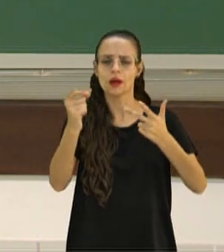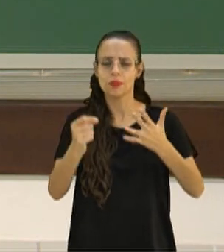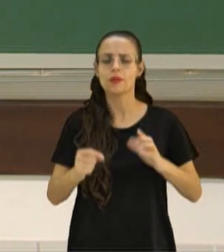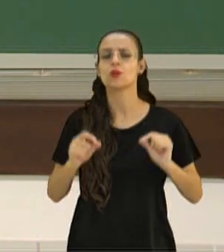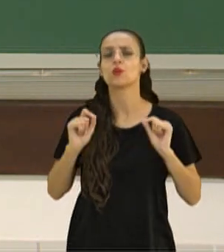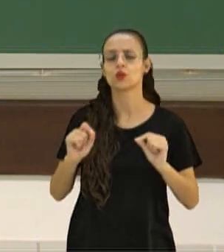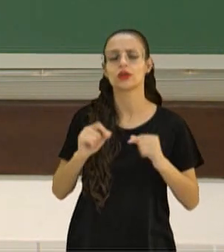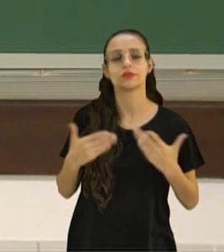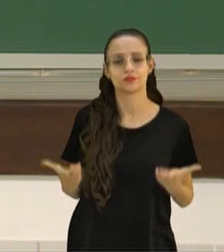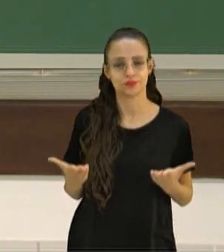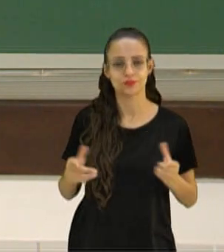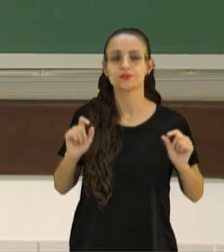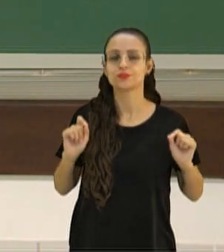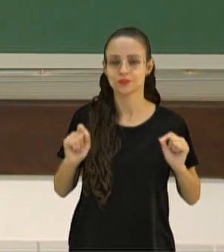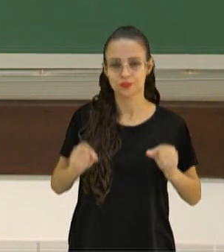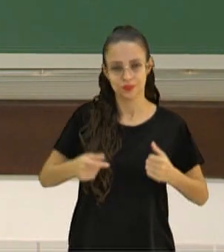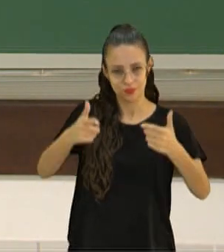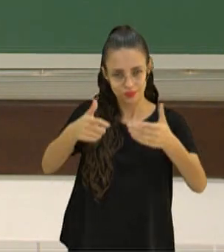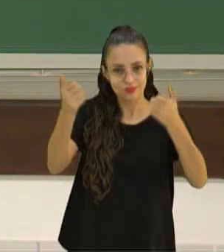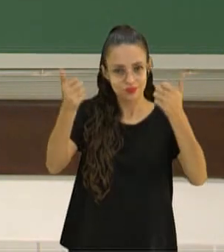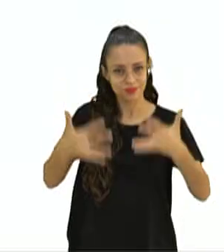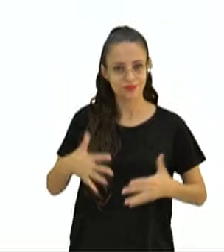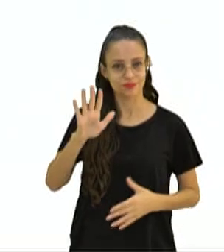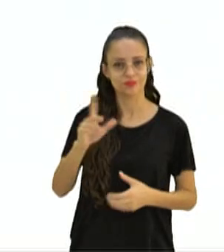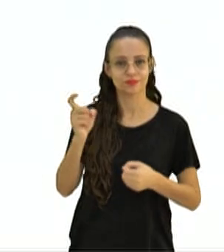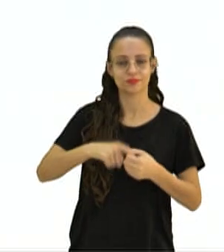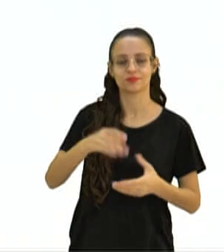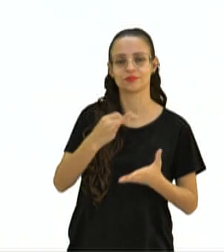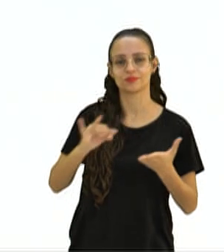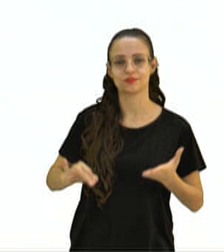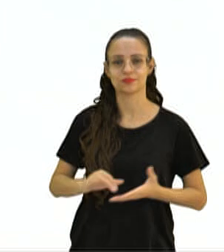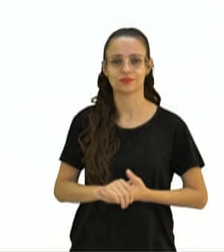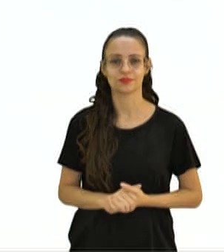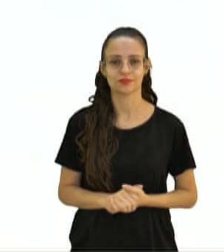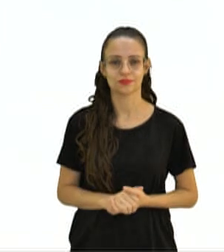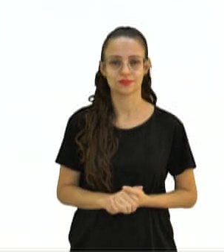tem as suas atribuições. Quais são elas? Descreva e já nós voltamos para corrigir.